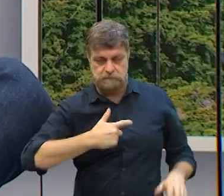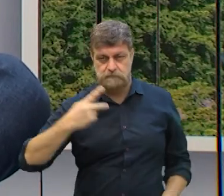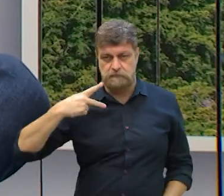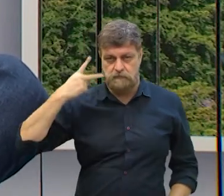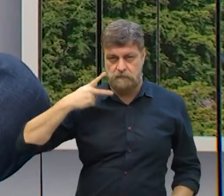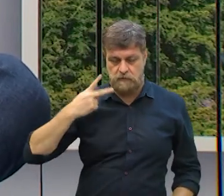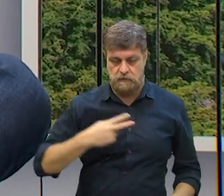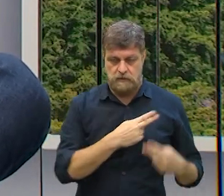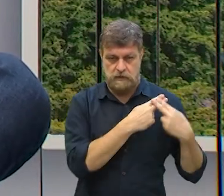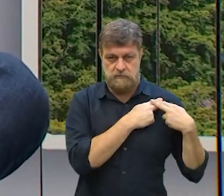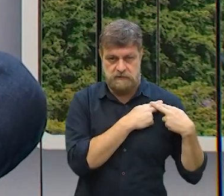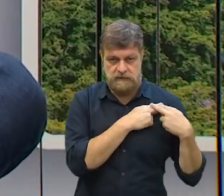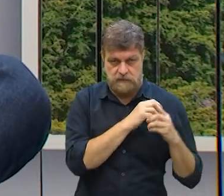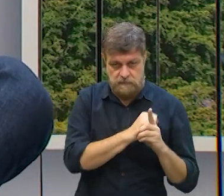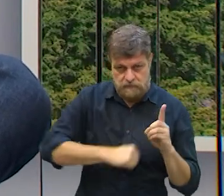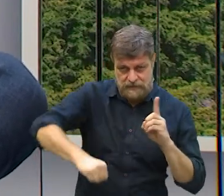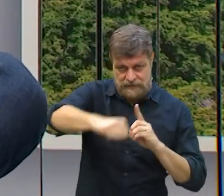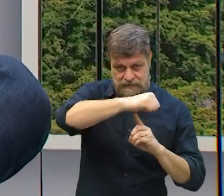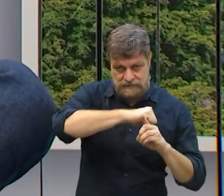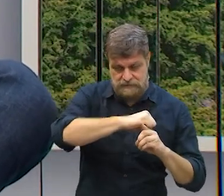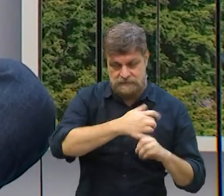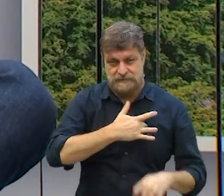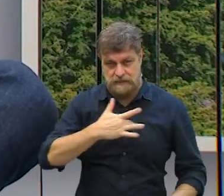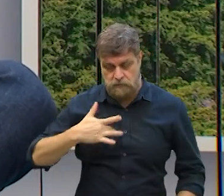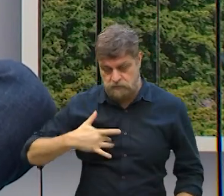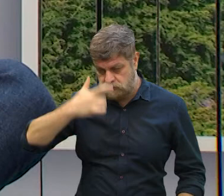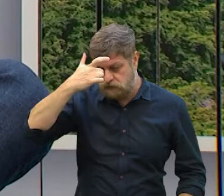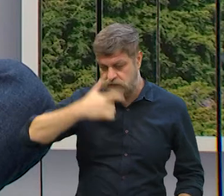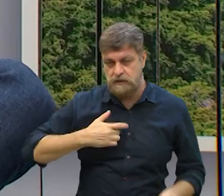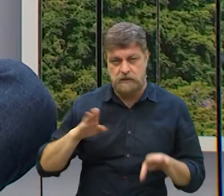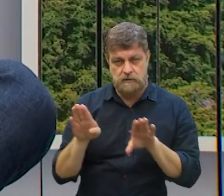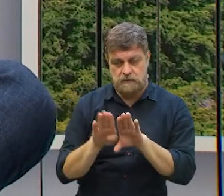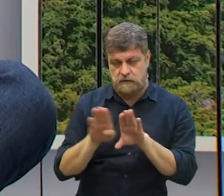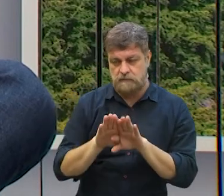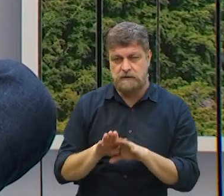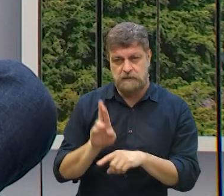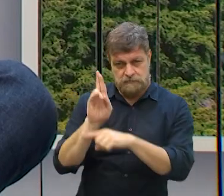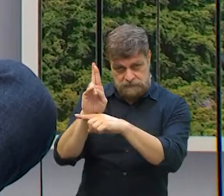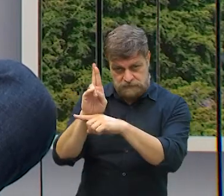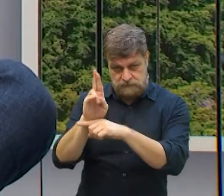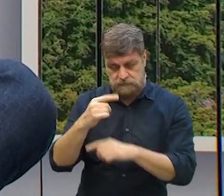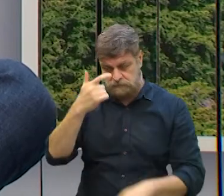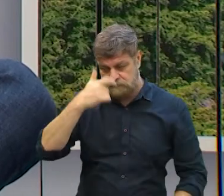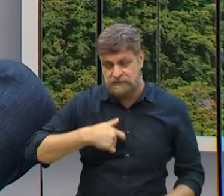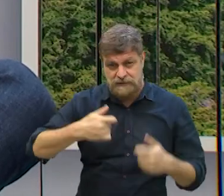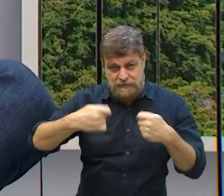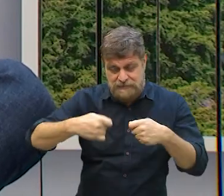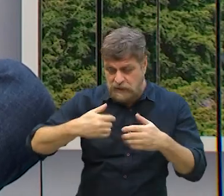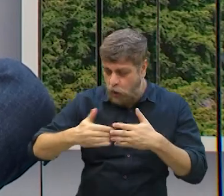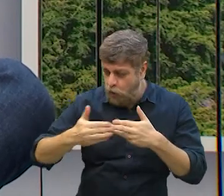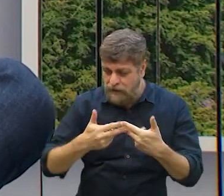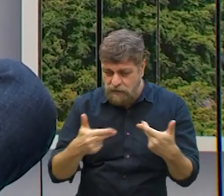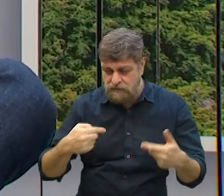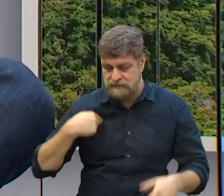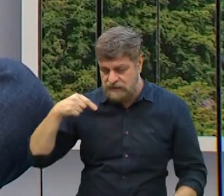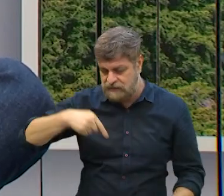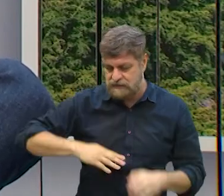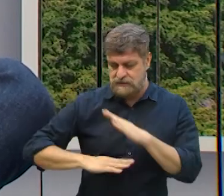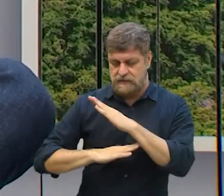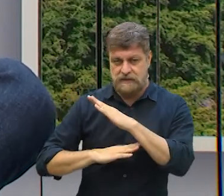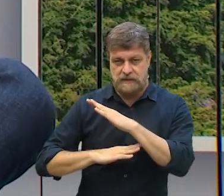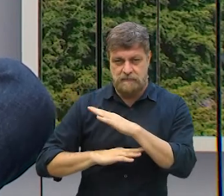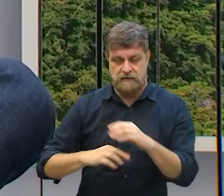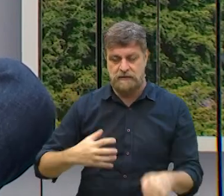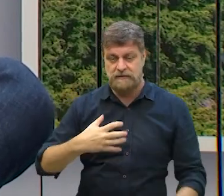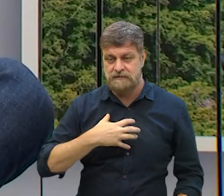vereador, que é presidente da Comissão de Saúde. Tenho certeza que eu falo também pelo Marcelo. Se vocês precisarem de alguma coisa do